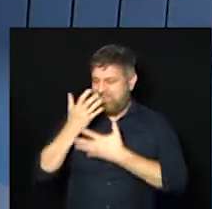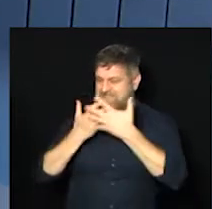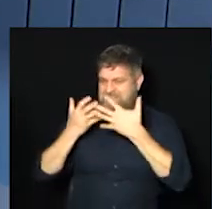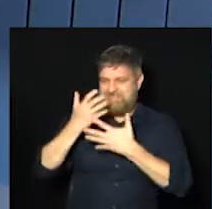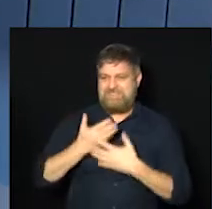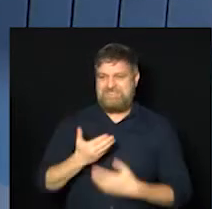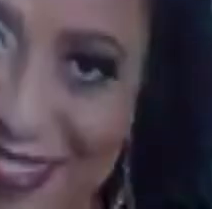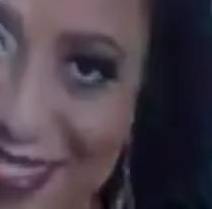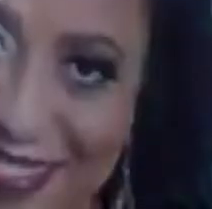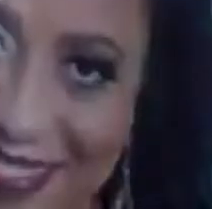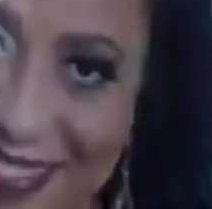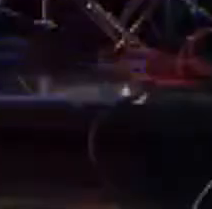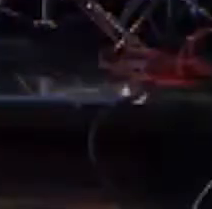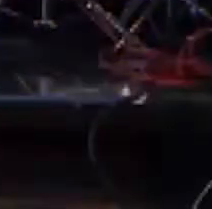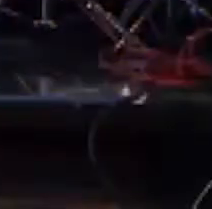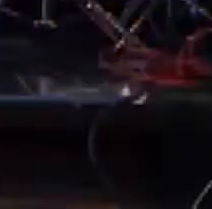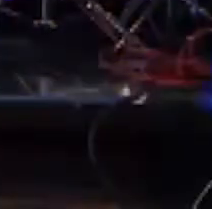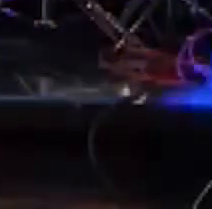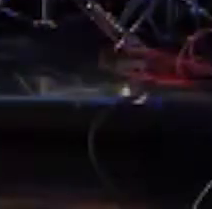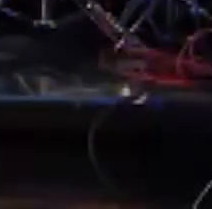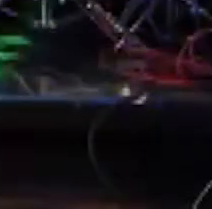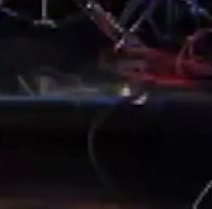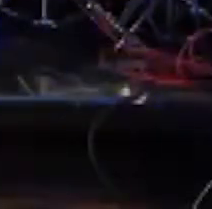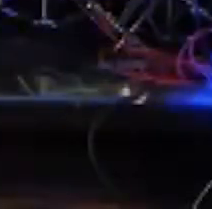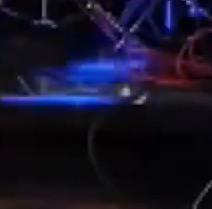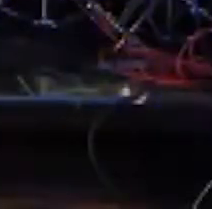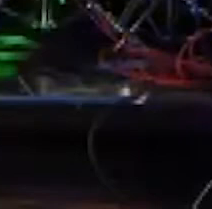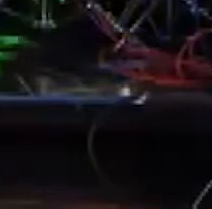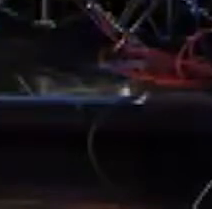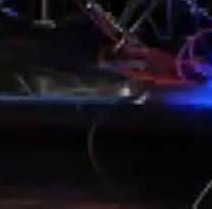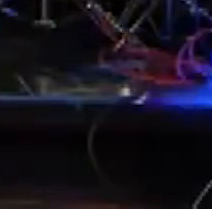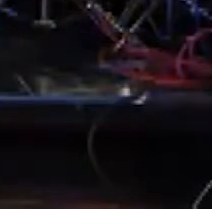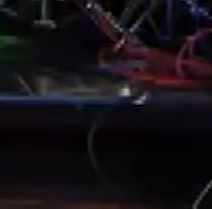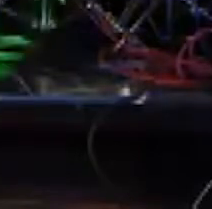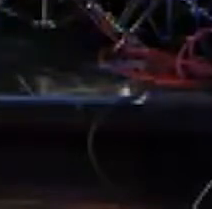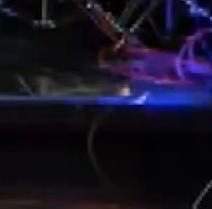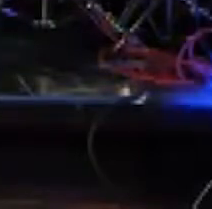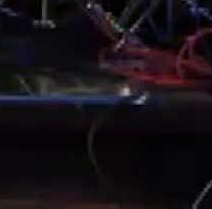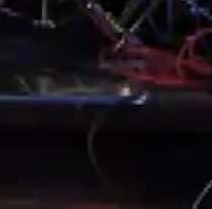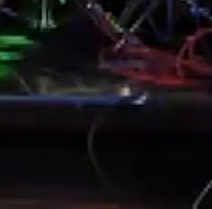show. Você ri da minha roupa,